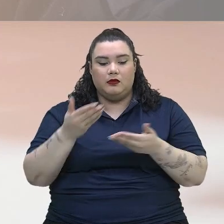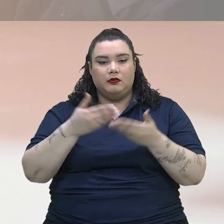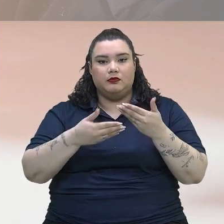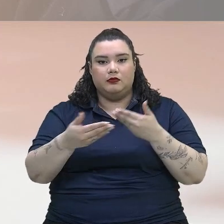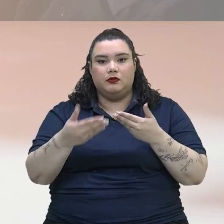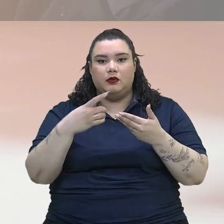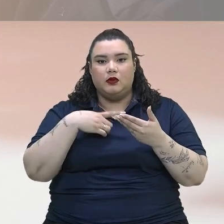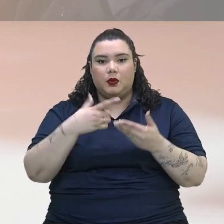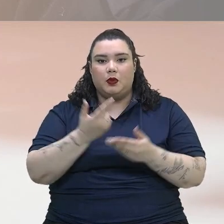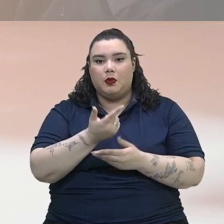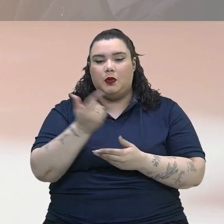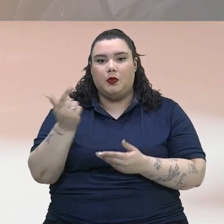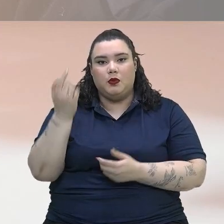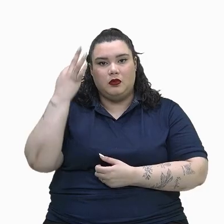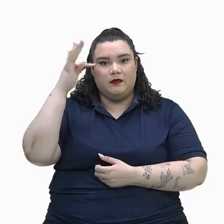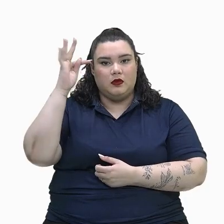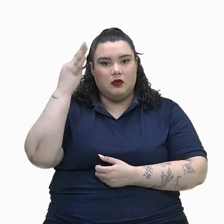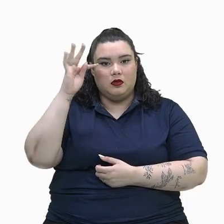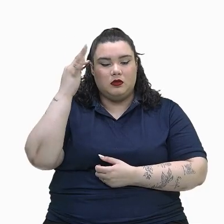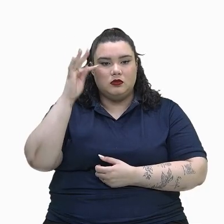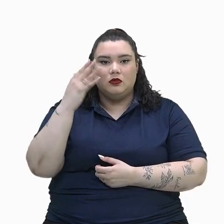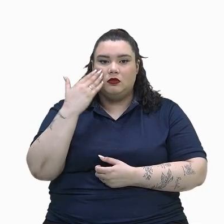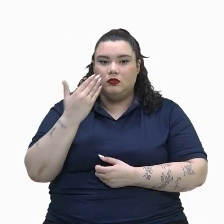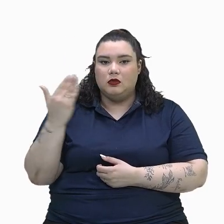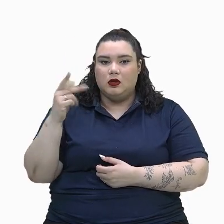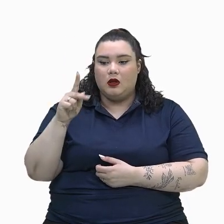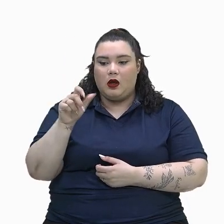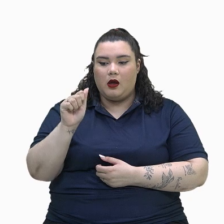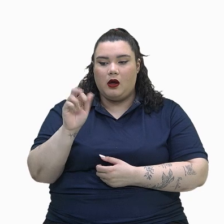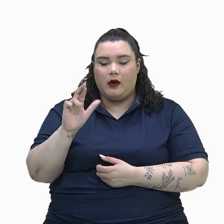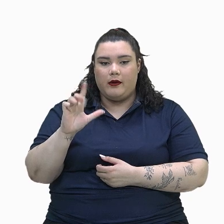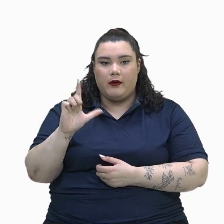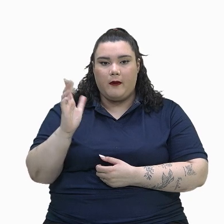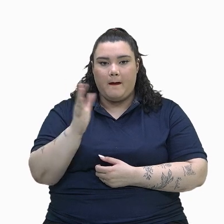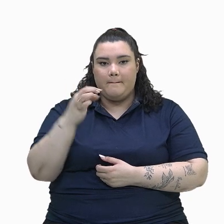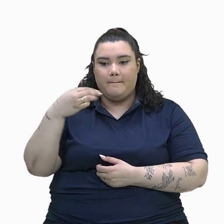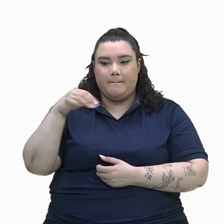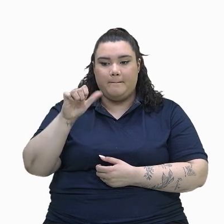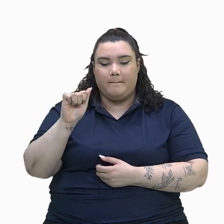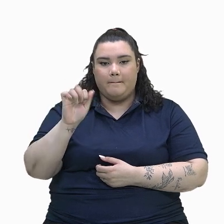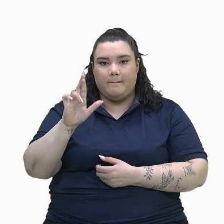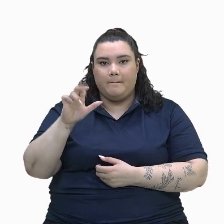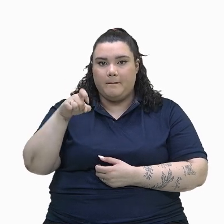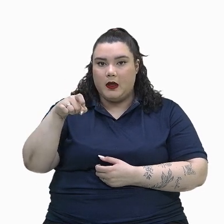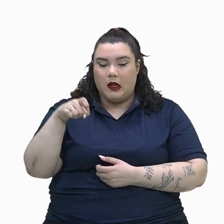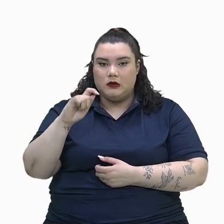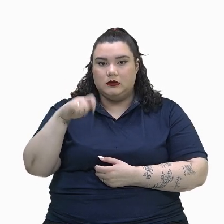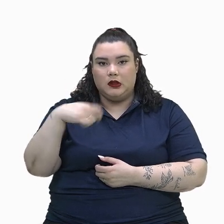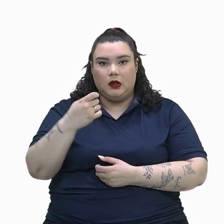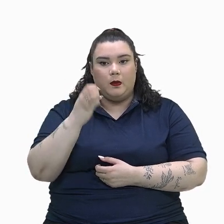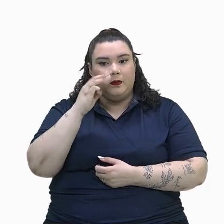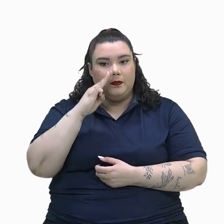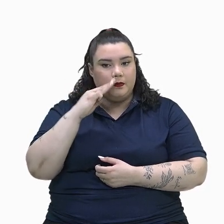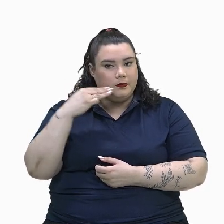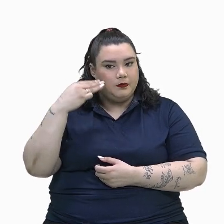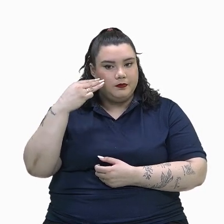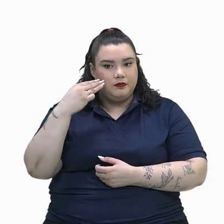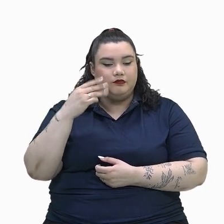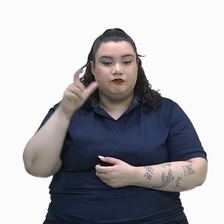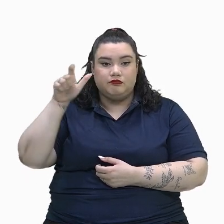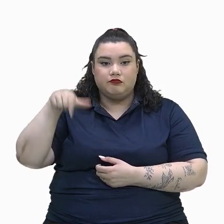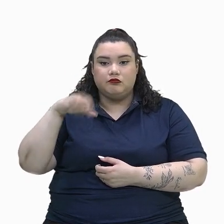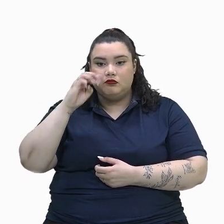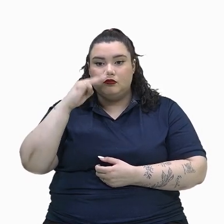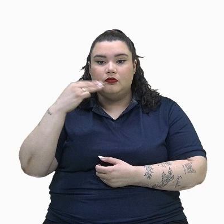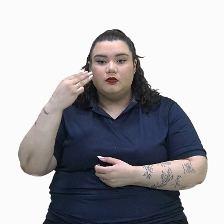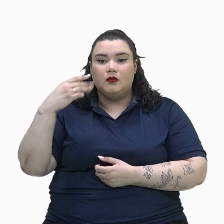passar para um outro teórico, que é Karl Marx, né? O Marx ele vai